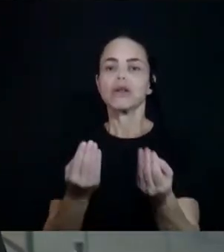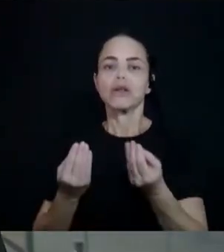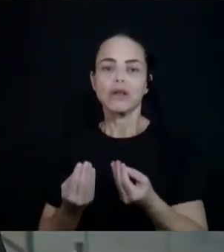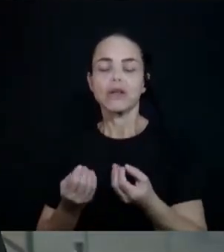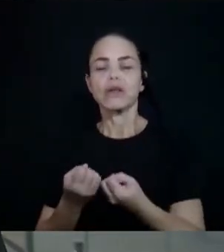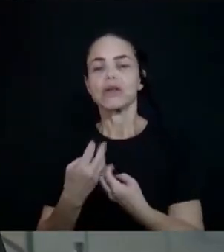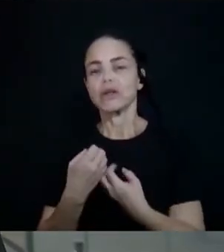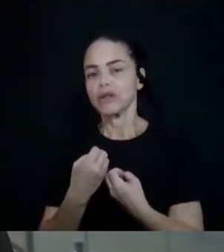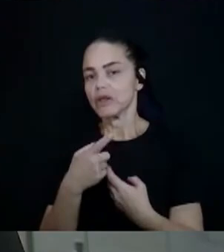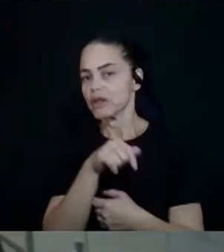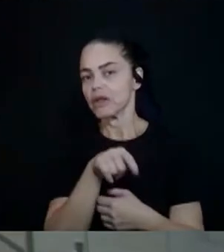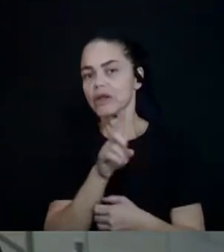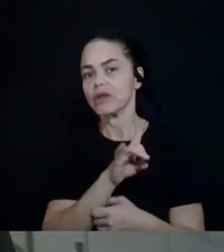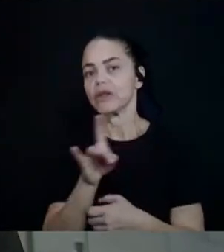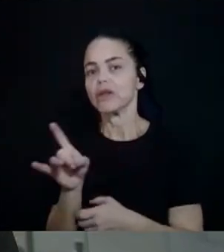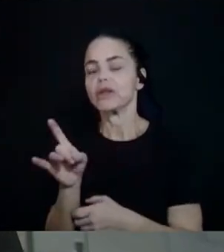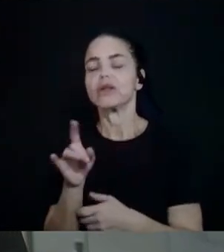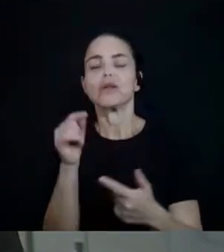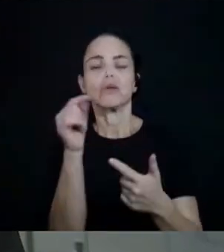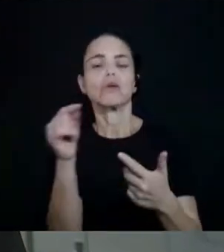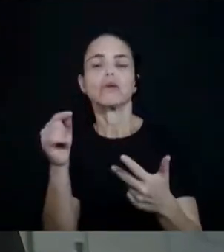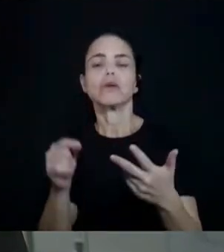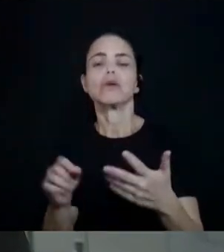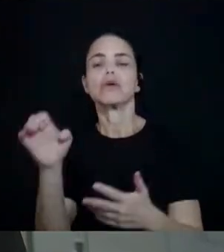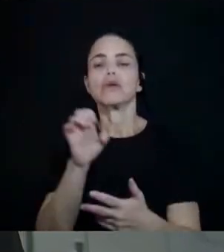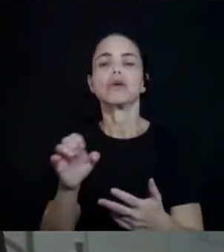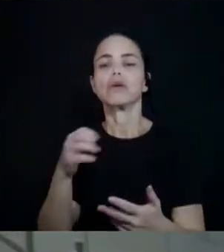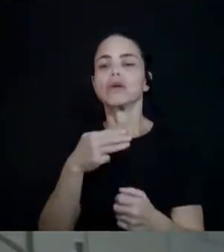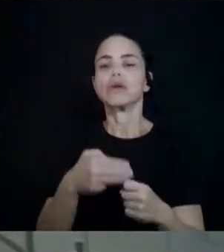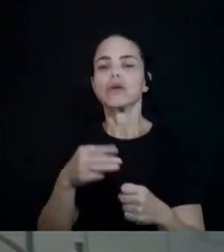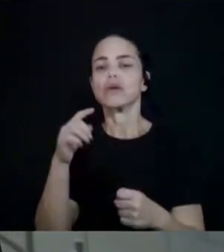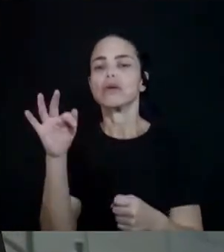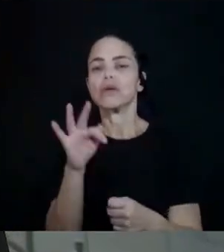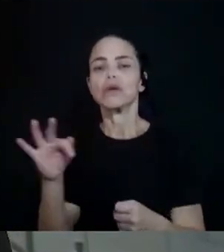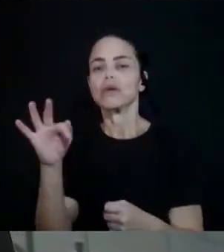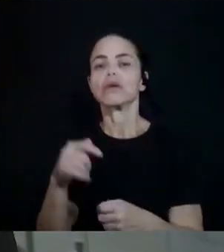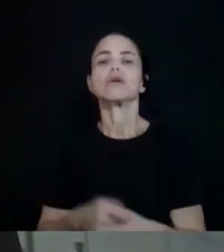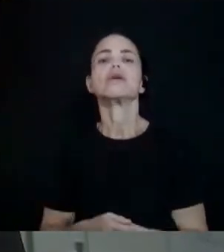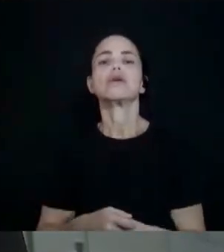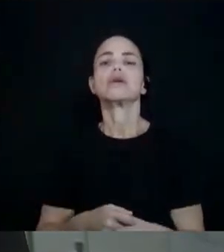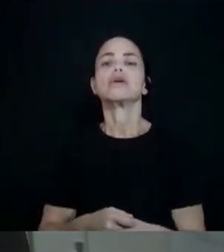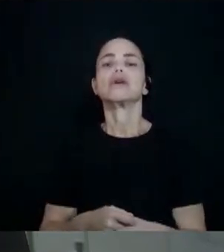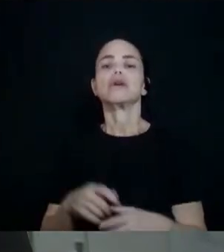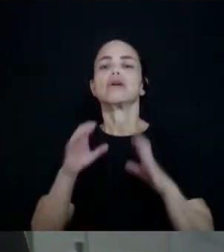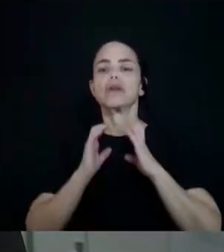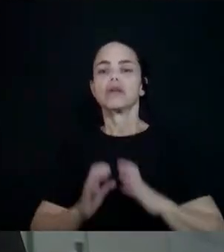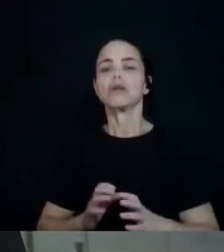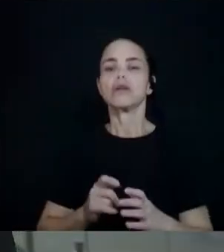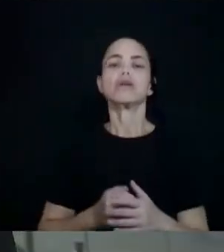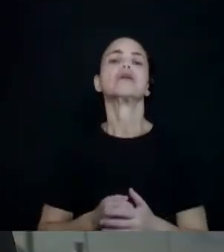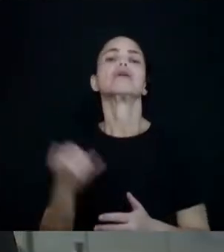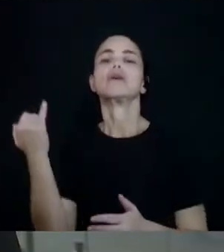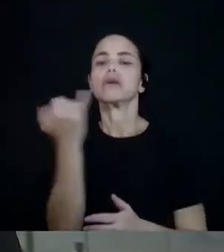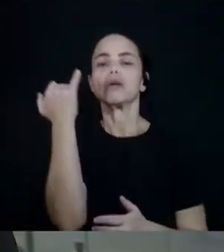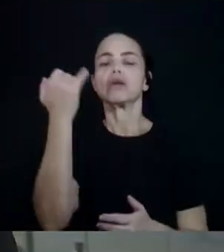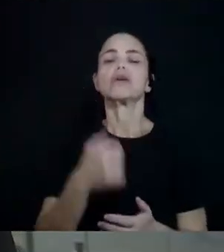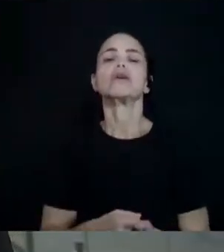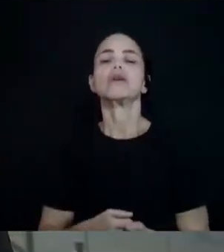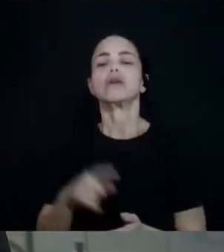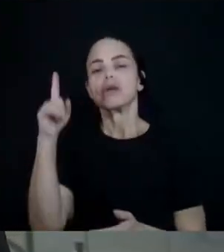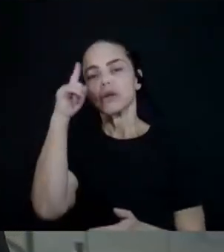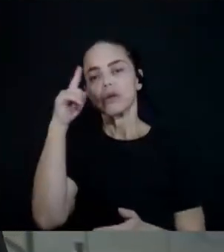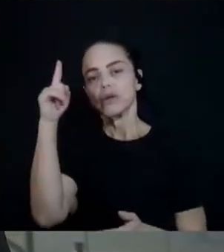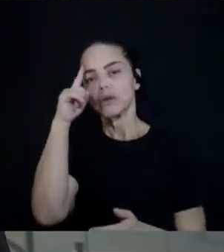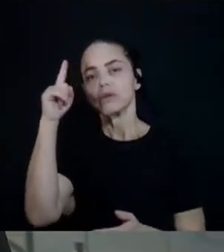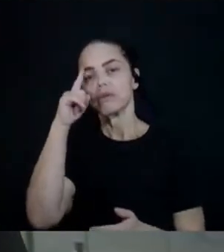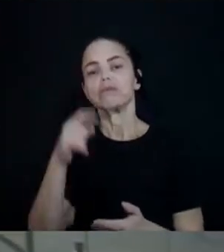que cada função faz, sobre estadual, municipal e federal, proporciona para nós cidadãos, que é muito importante, né, para o nosso dia a dia, e